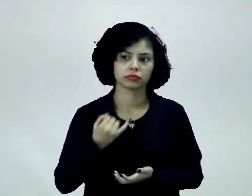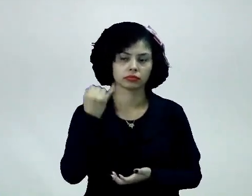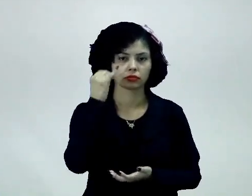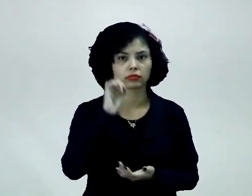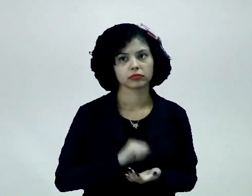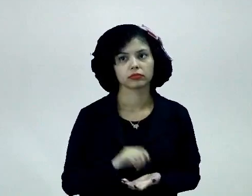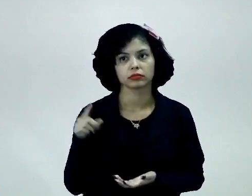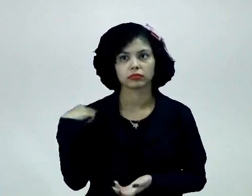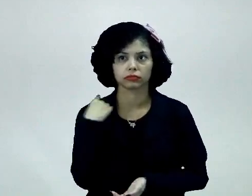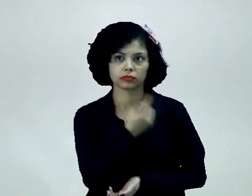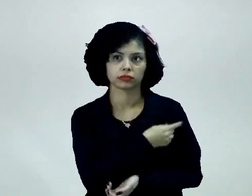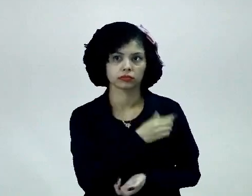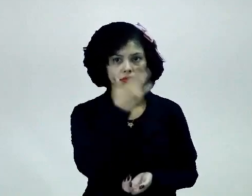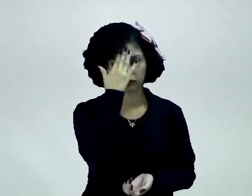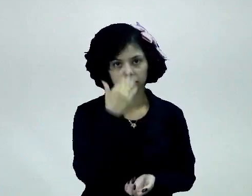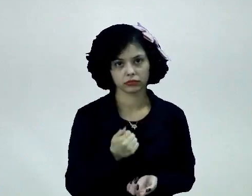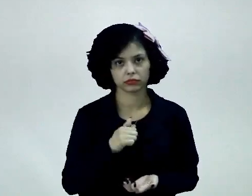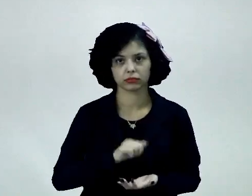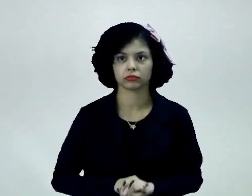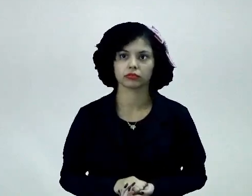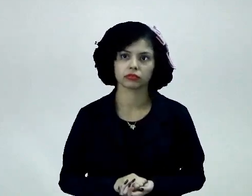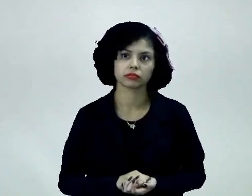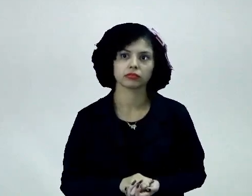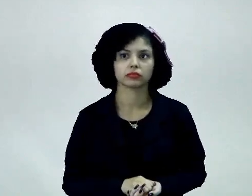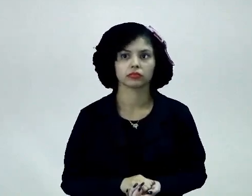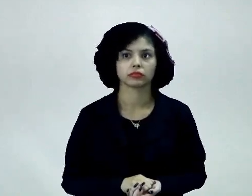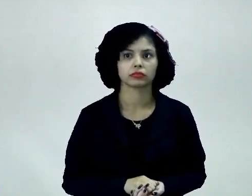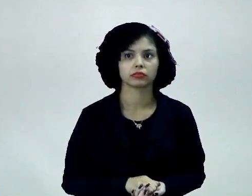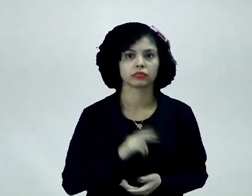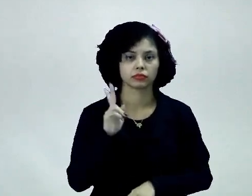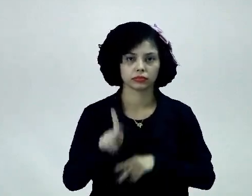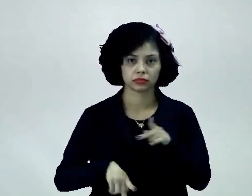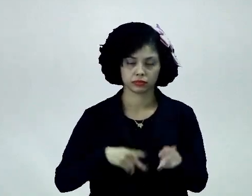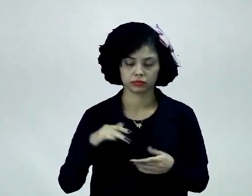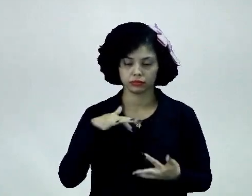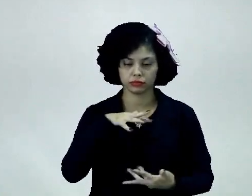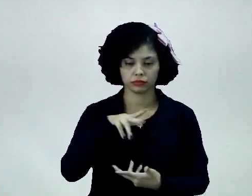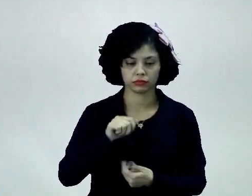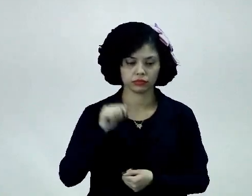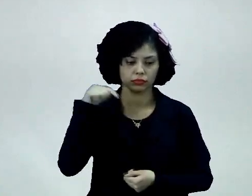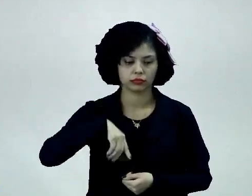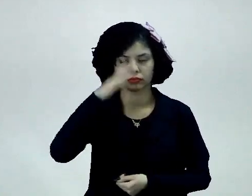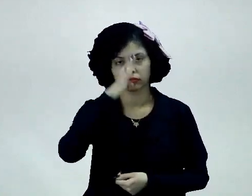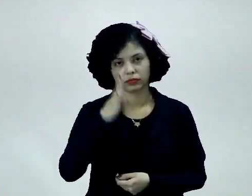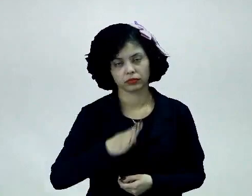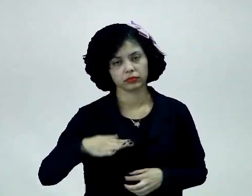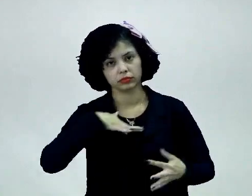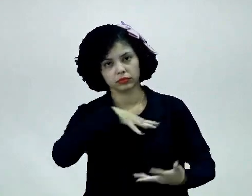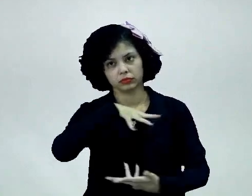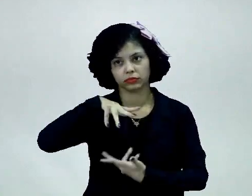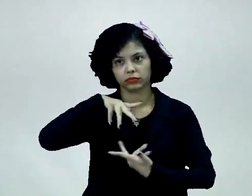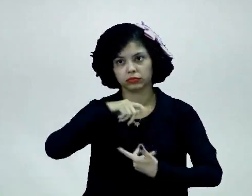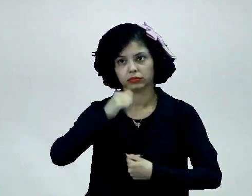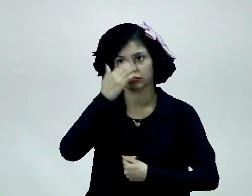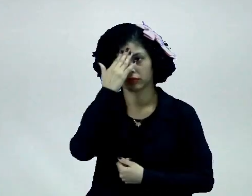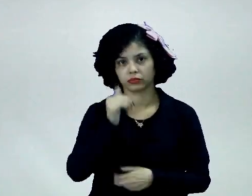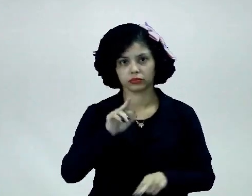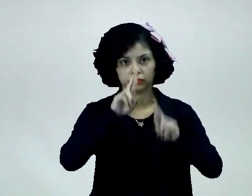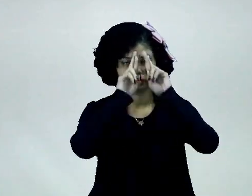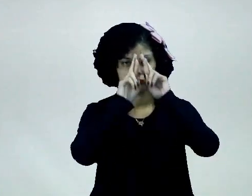muito importante para a gente que a gente saiba, né, é muito importante para a população no mundo todo, não só aqui no Brasil, né, que a gente